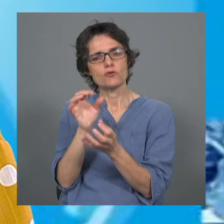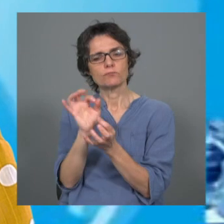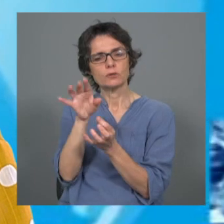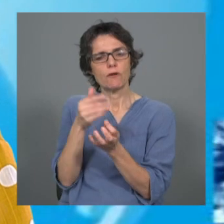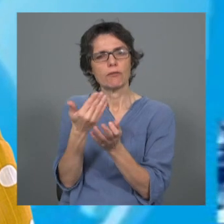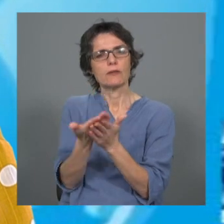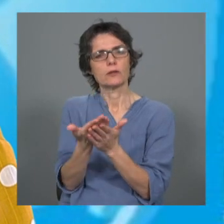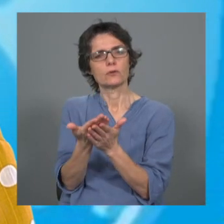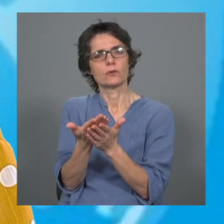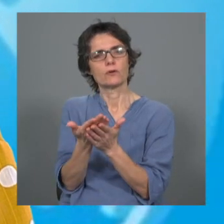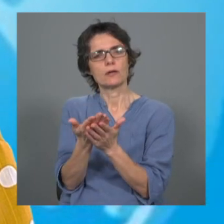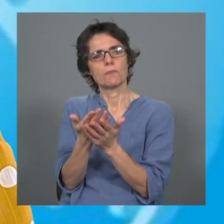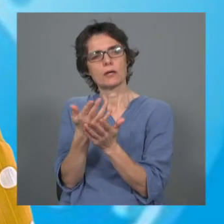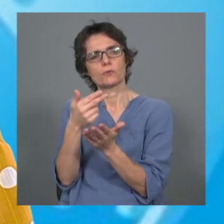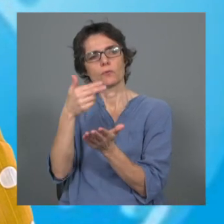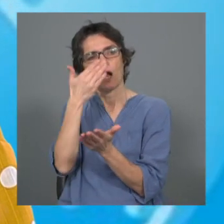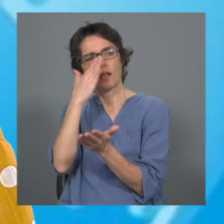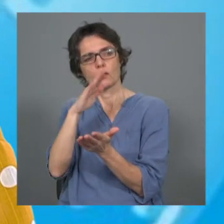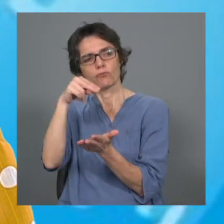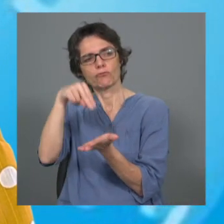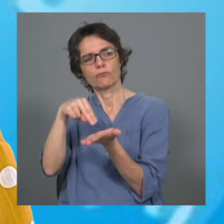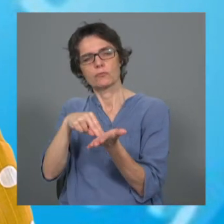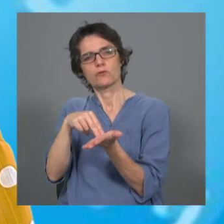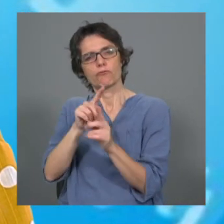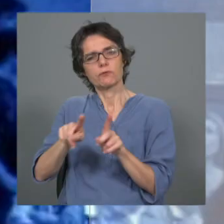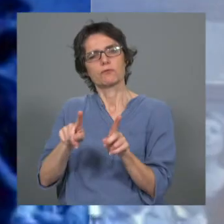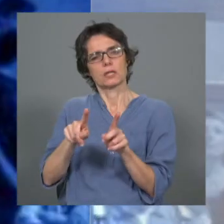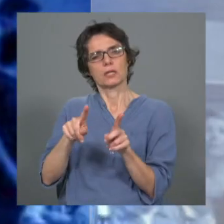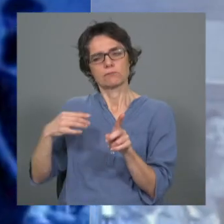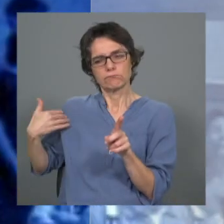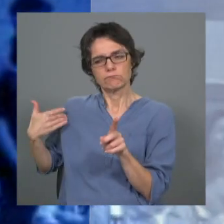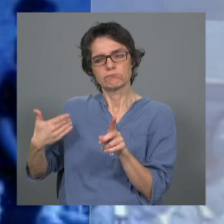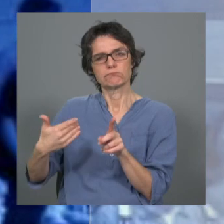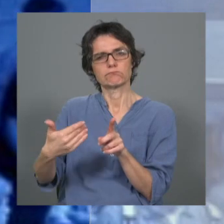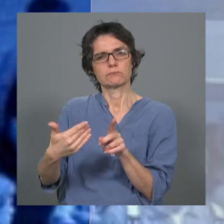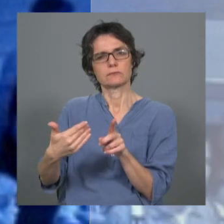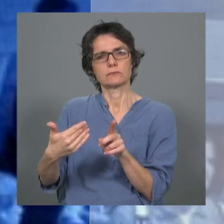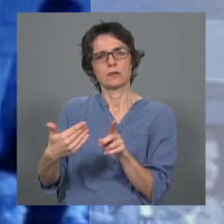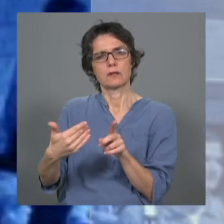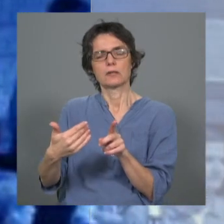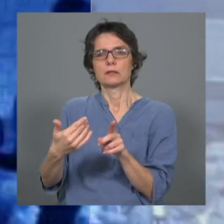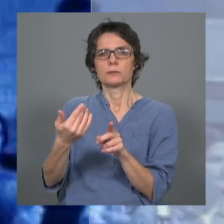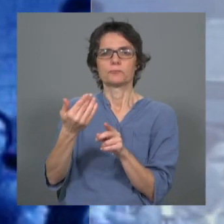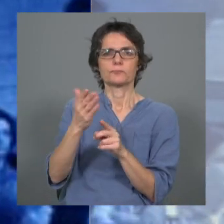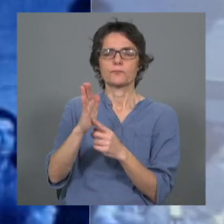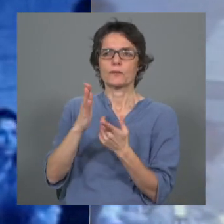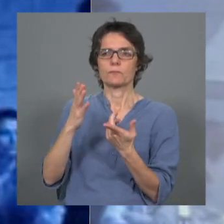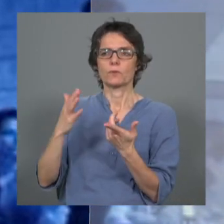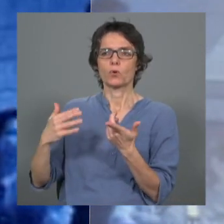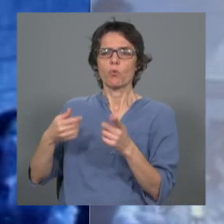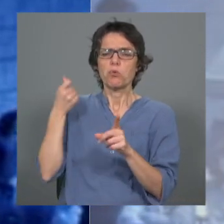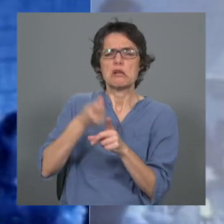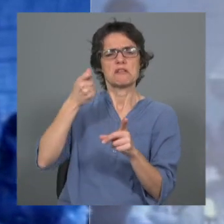hoje de forma diferente a construir esta igreja? Isto foi também um aporte de desafio,